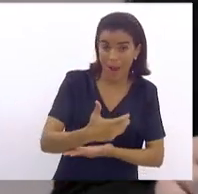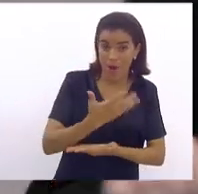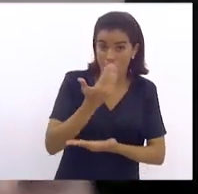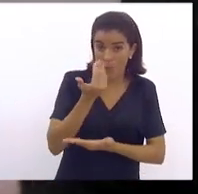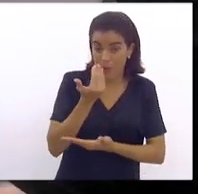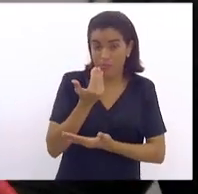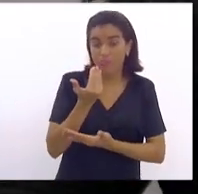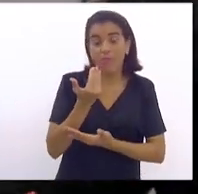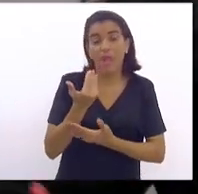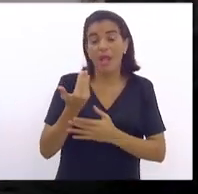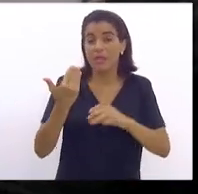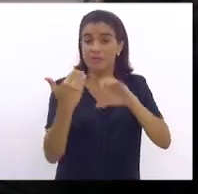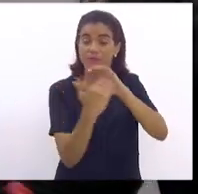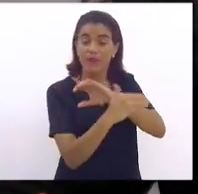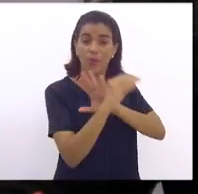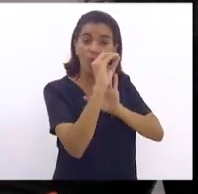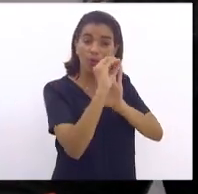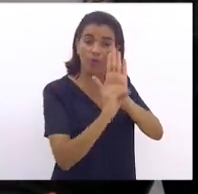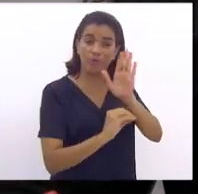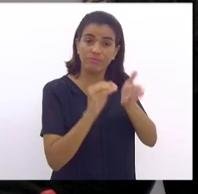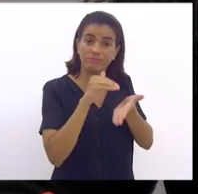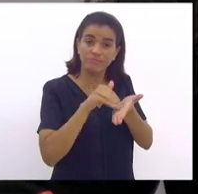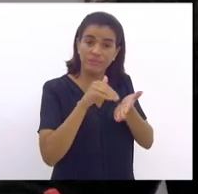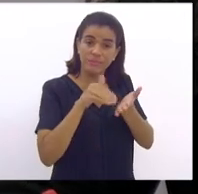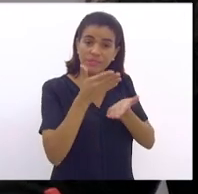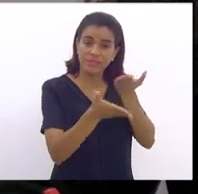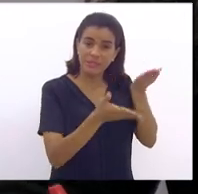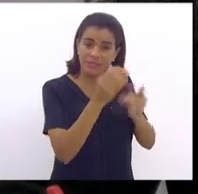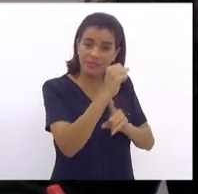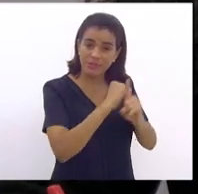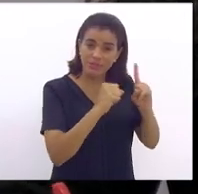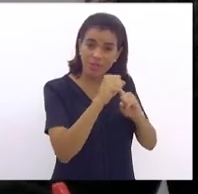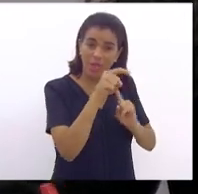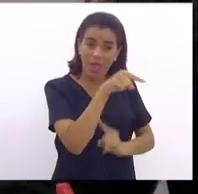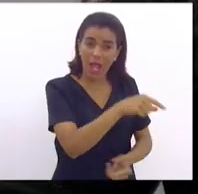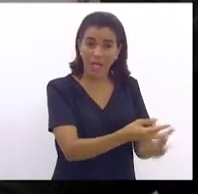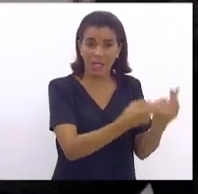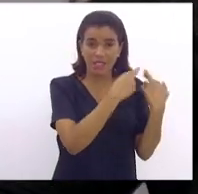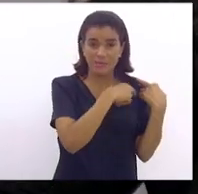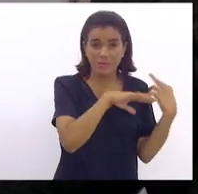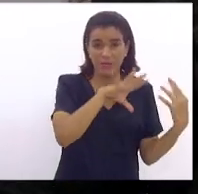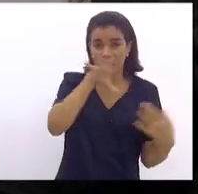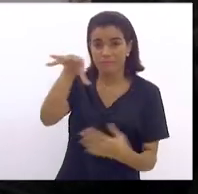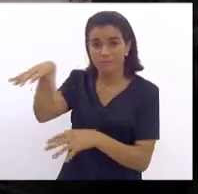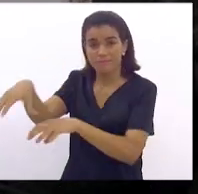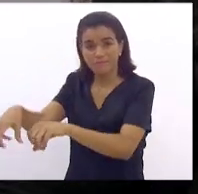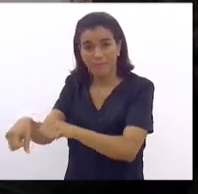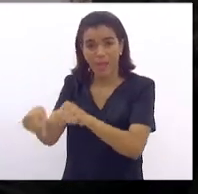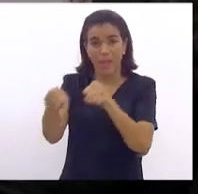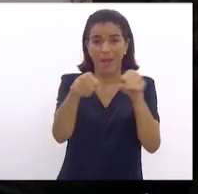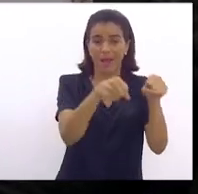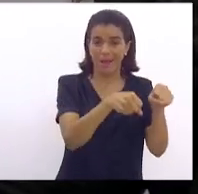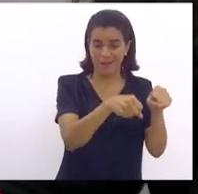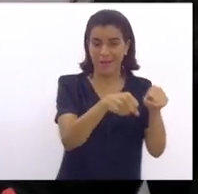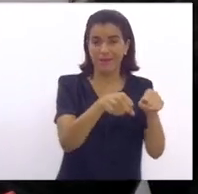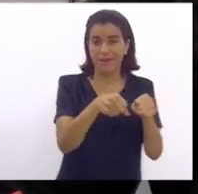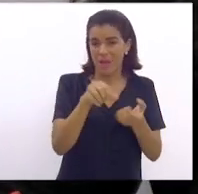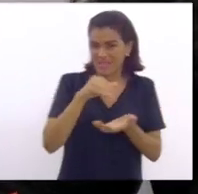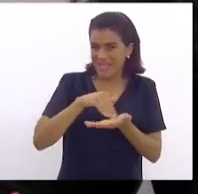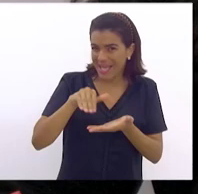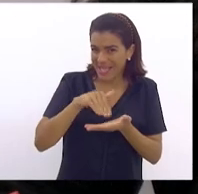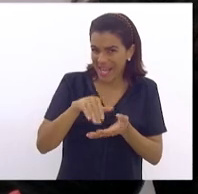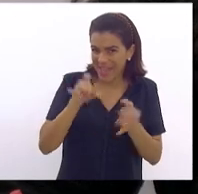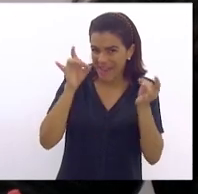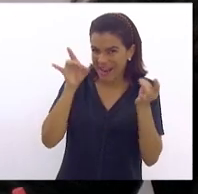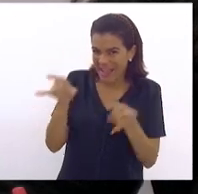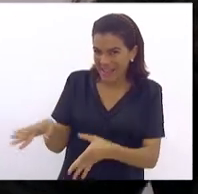um ofício ou um comunicado para a secretaria e ela buscar o alimento. Eu duvido muitíssimo que uma secretaria vá abrir mão